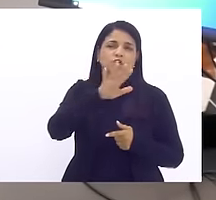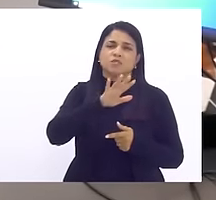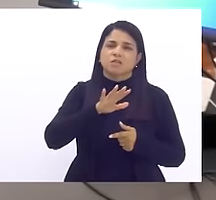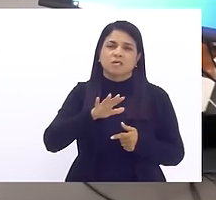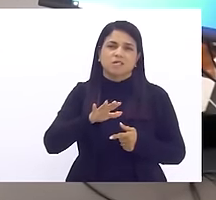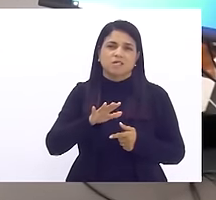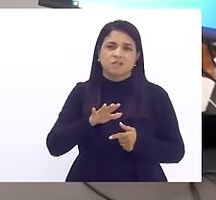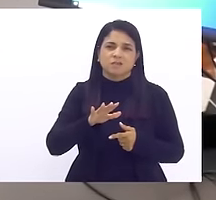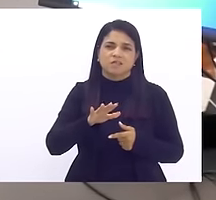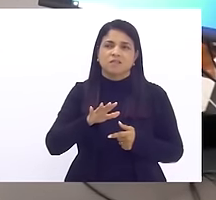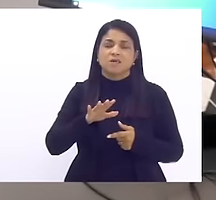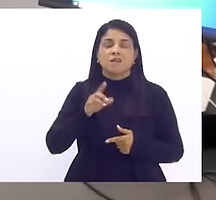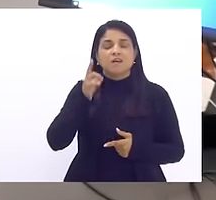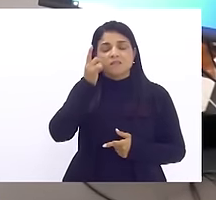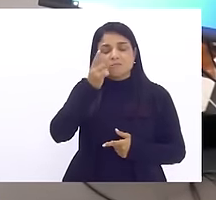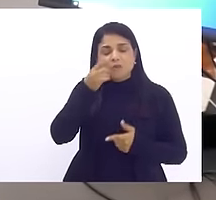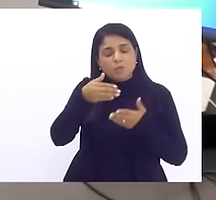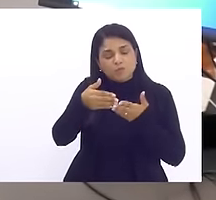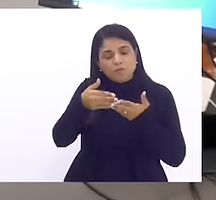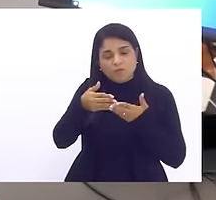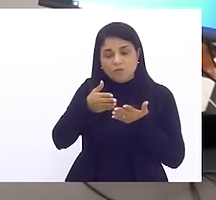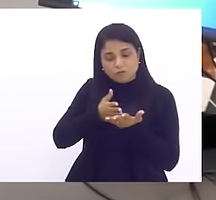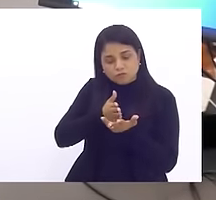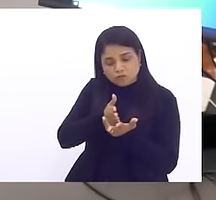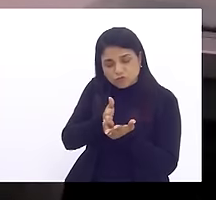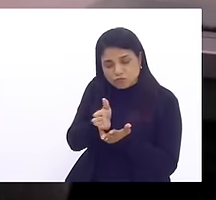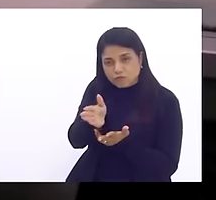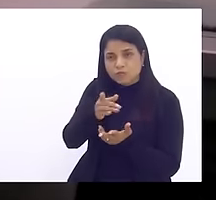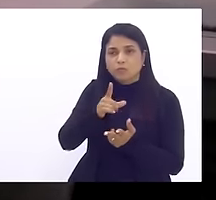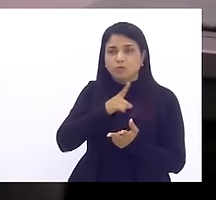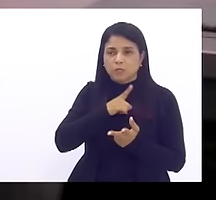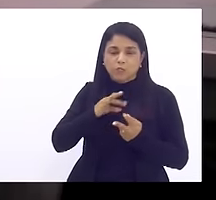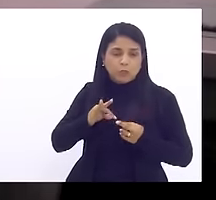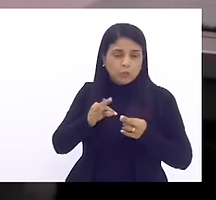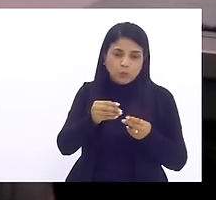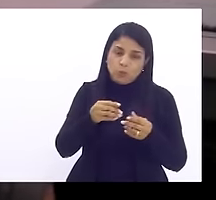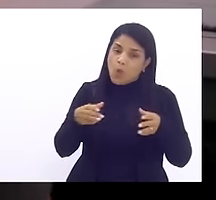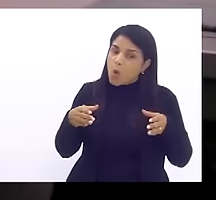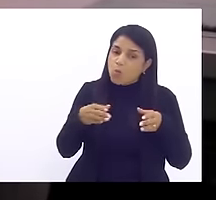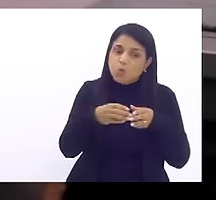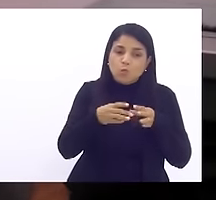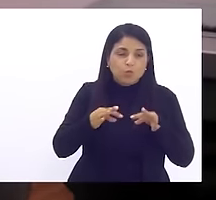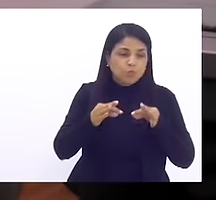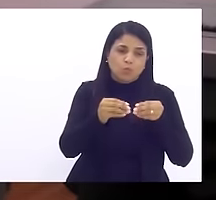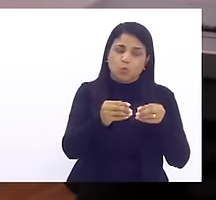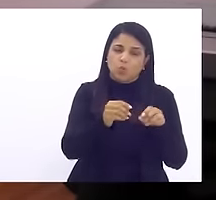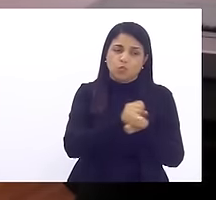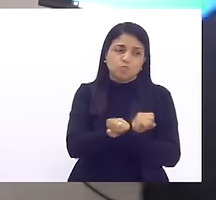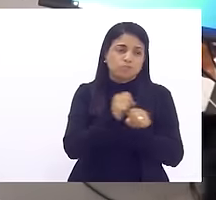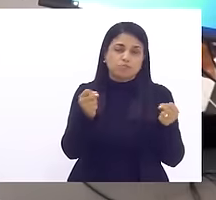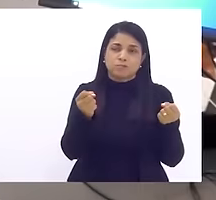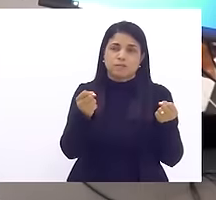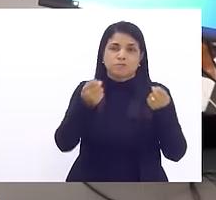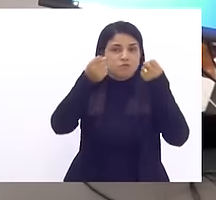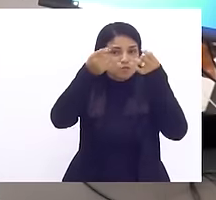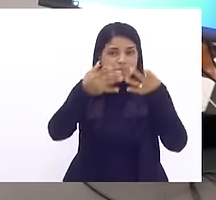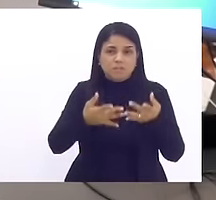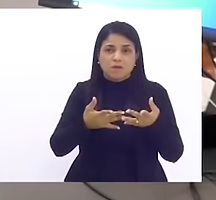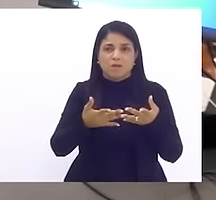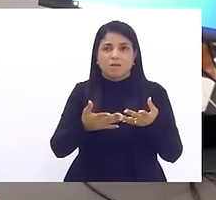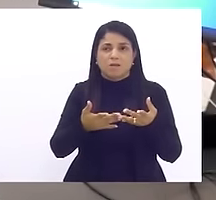por favor conduta tem todas mas não é a categoria toda é isso que eu queria só explicar ao Senhor